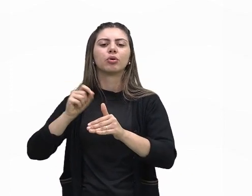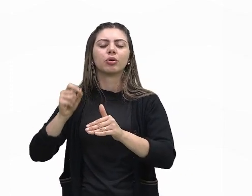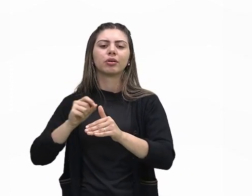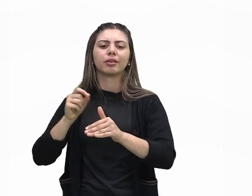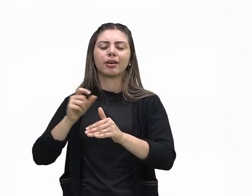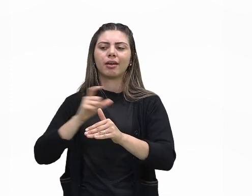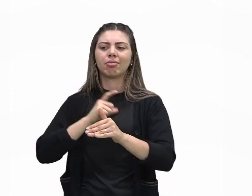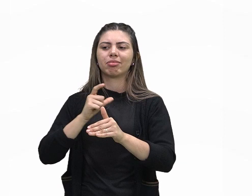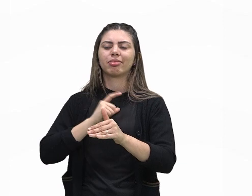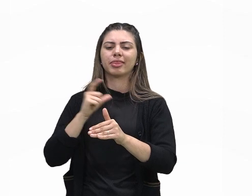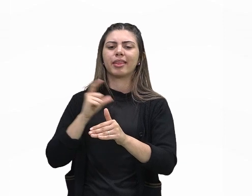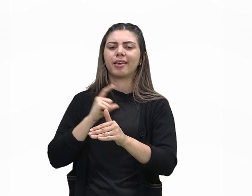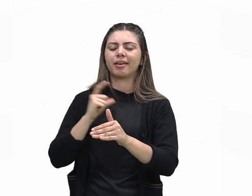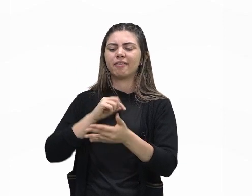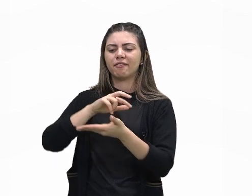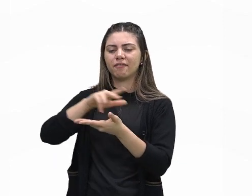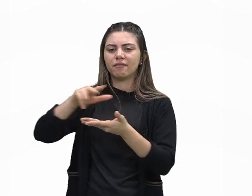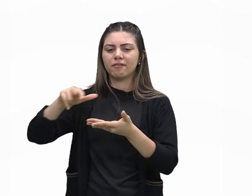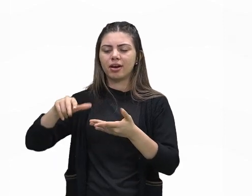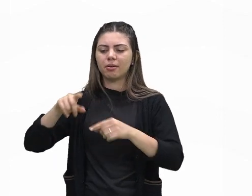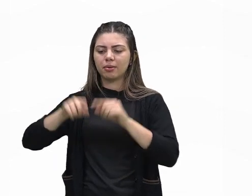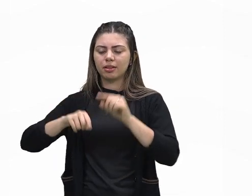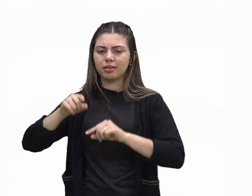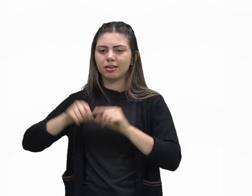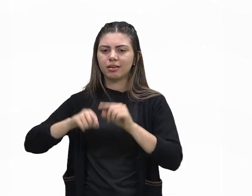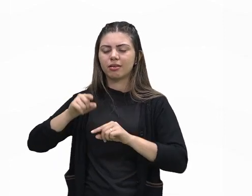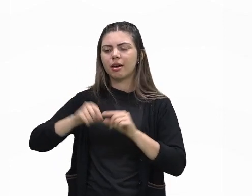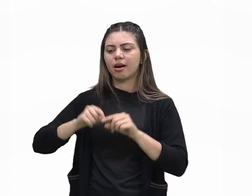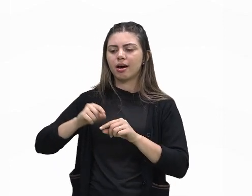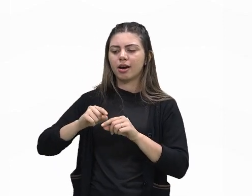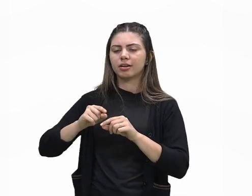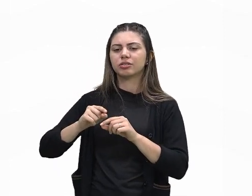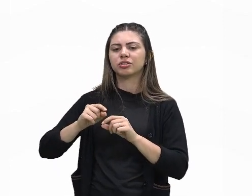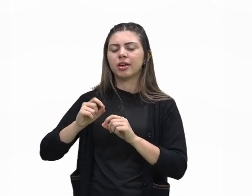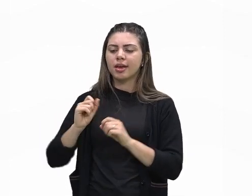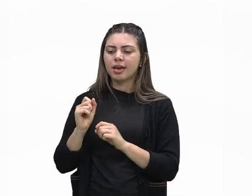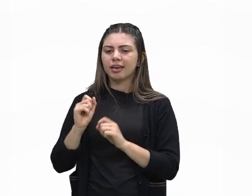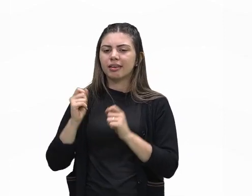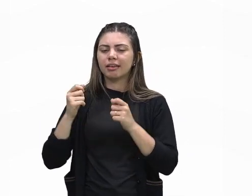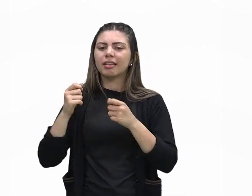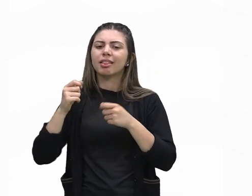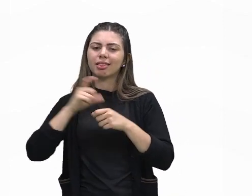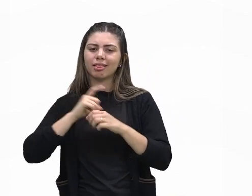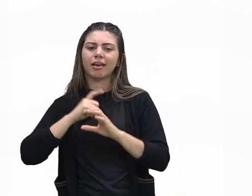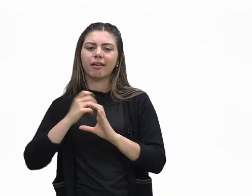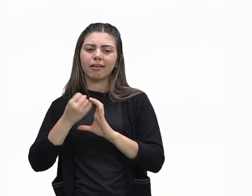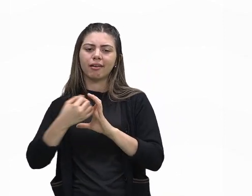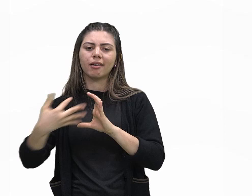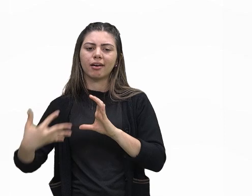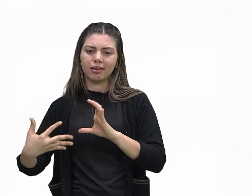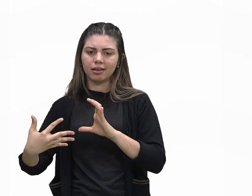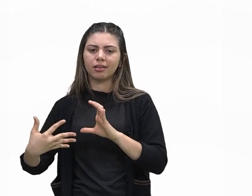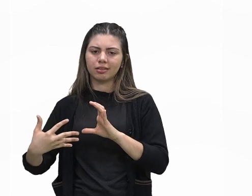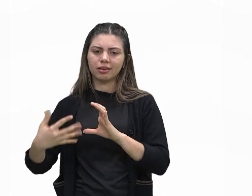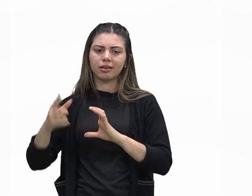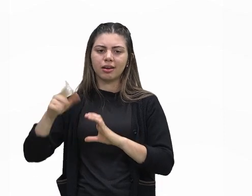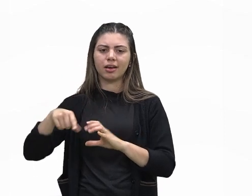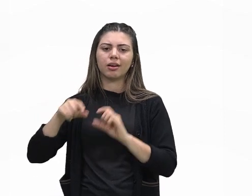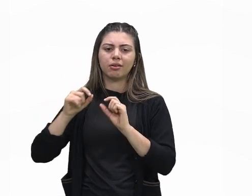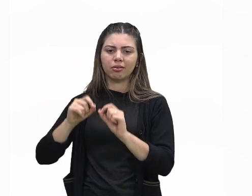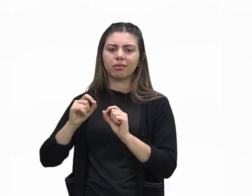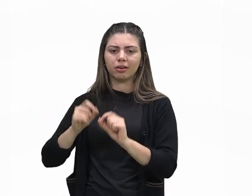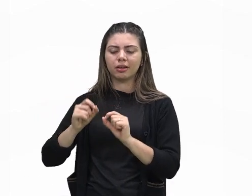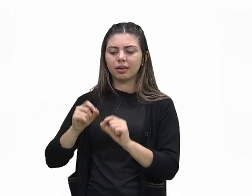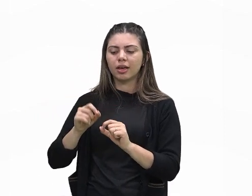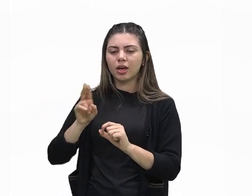muitos produtos, porque a propriedade é grande. Então, é uma característica do agronegócio, que é uma propriedade muito